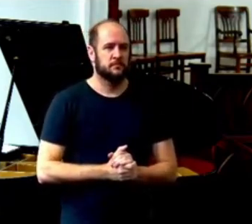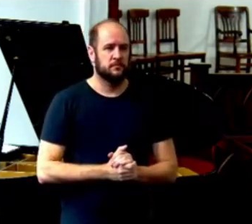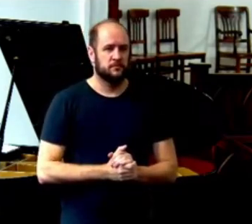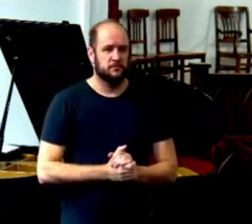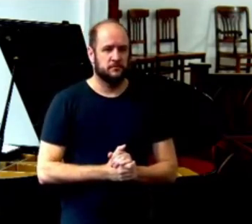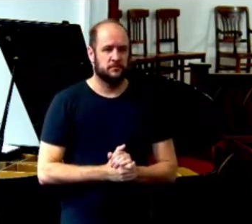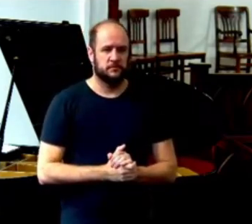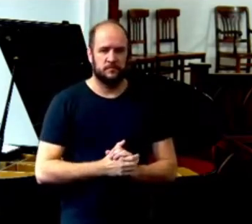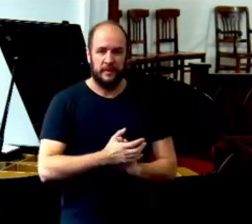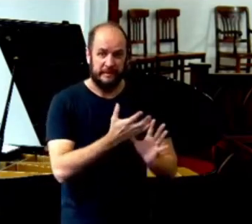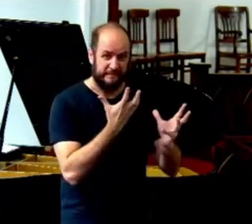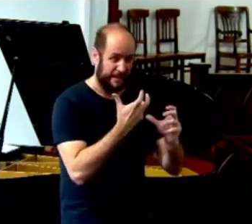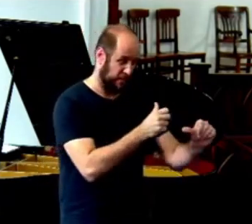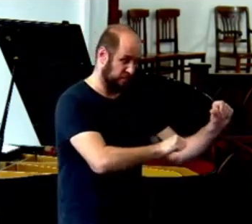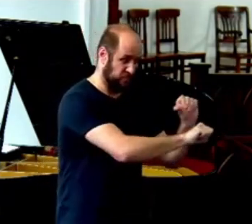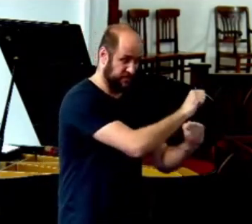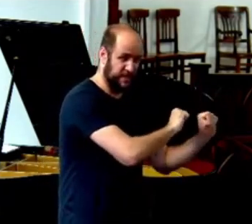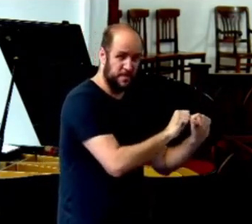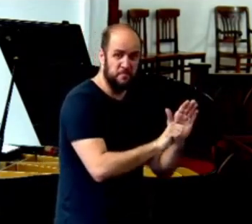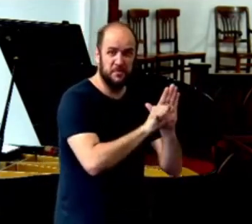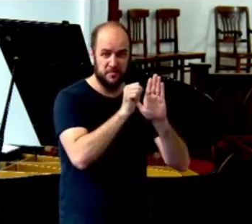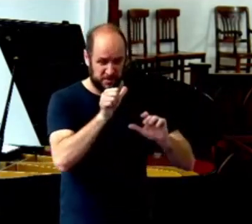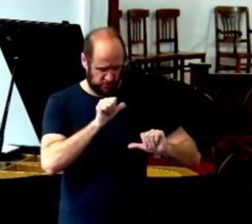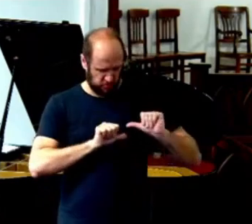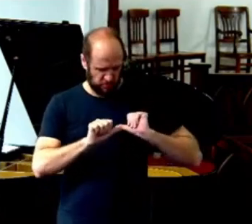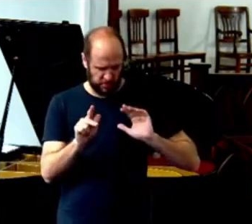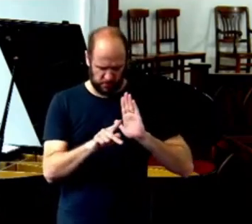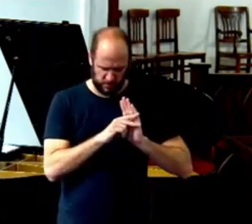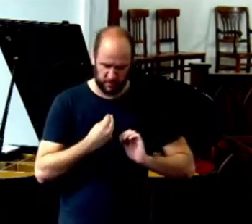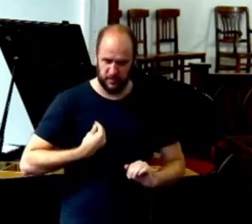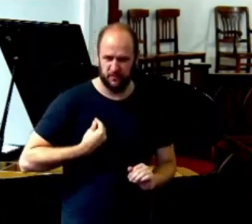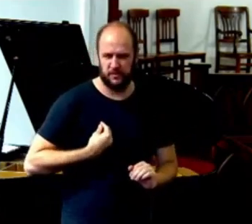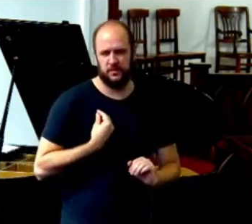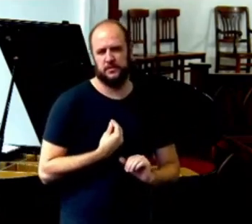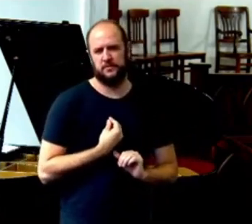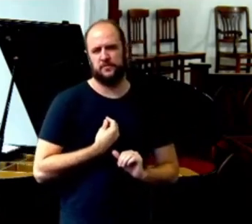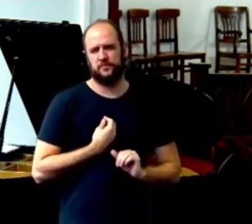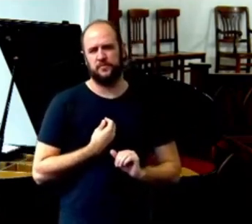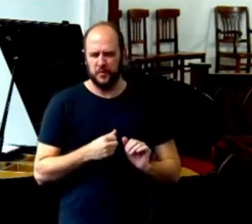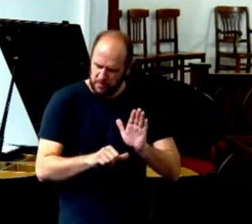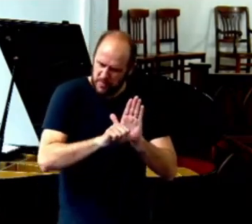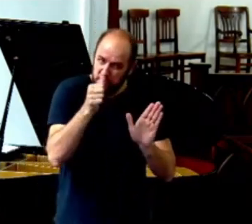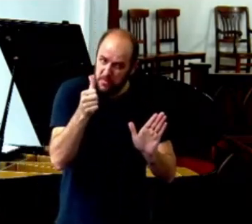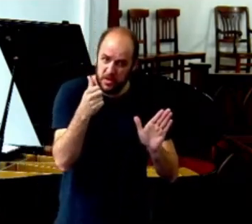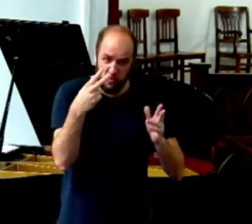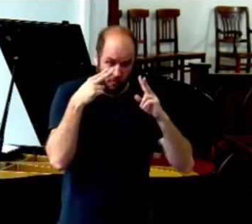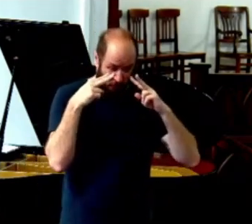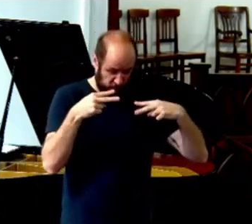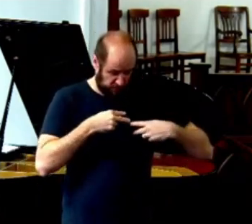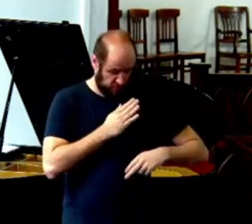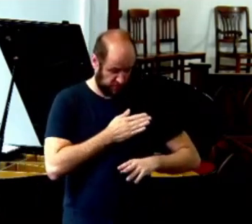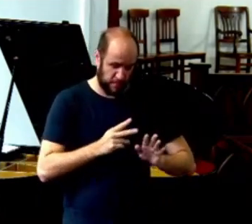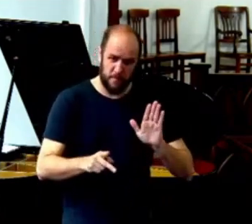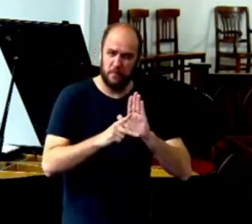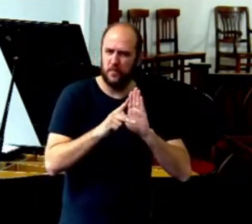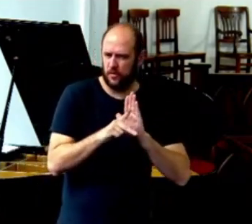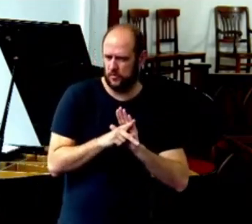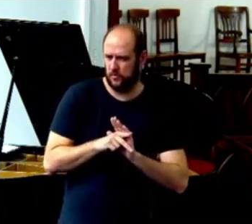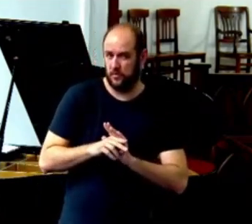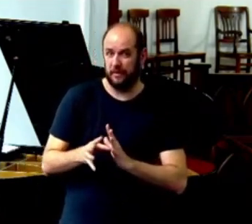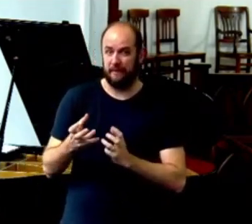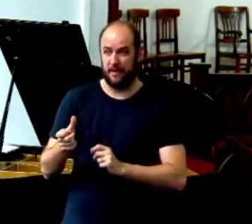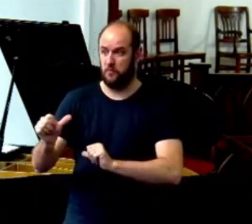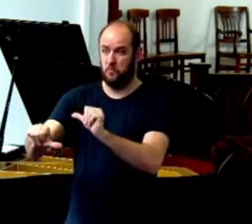Antes de querer mudar a sua esposa, olhe para o seu coração. Antes de querer mudar o seu marido, olhe para o seu coração. Antes de querer mudar o